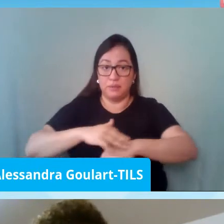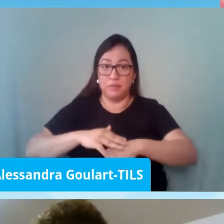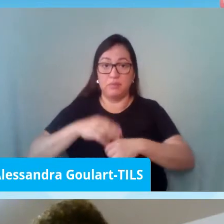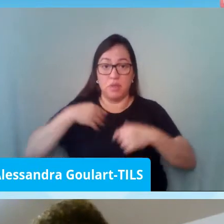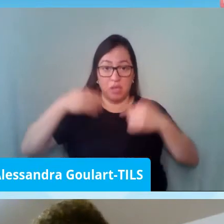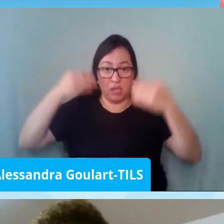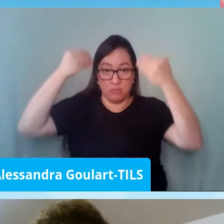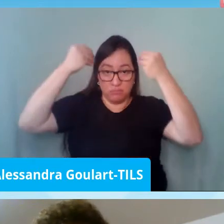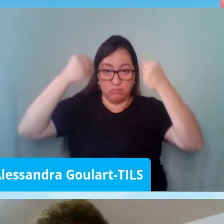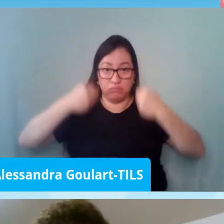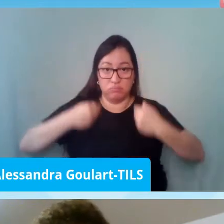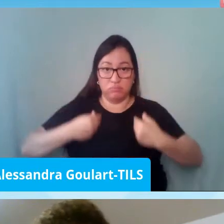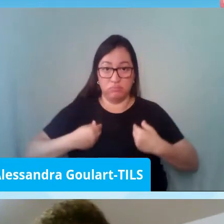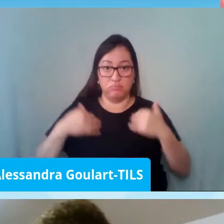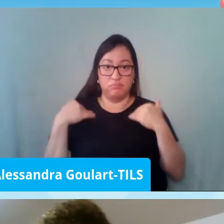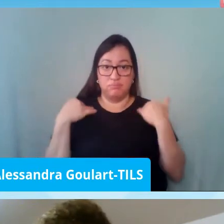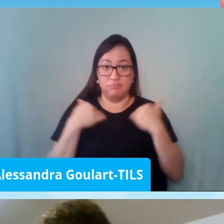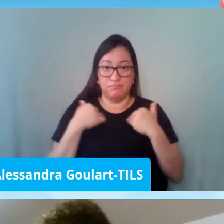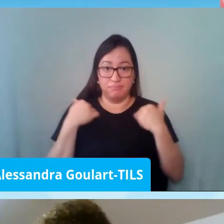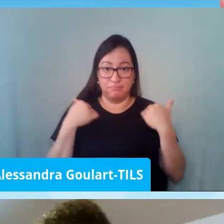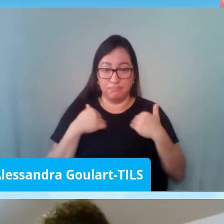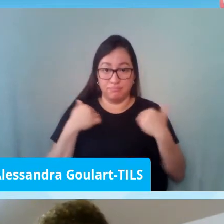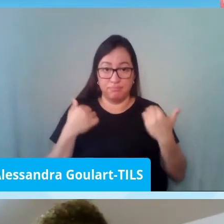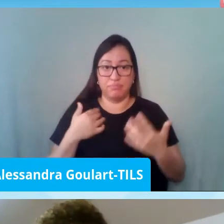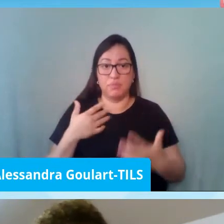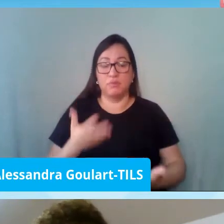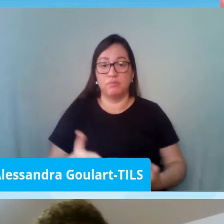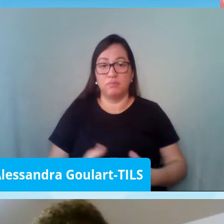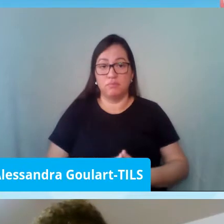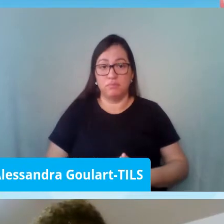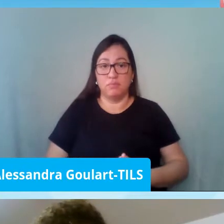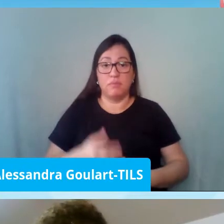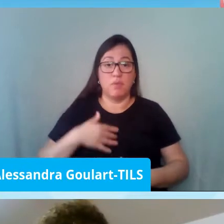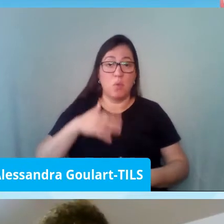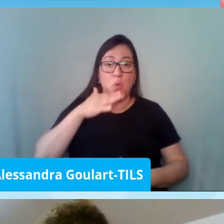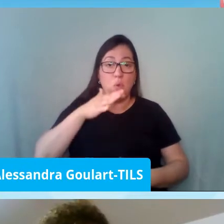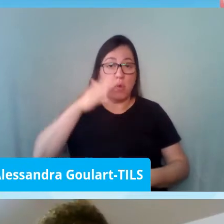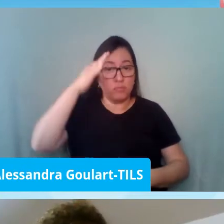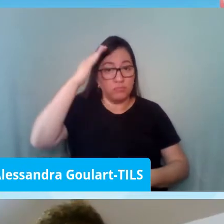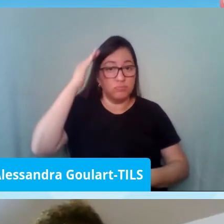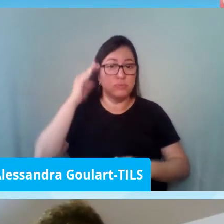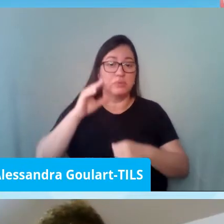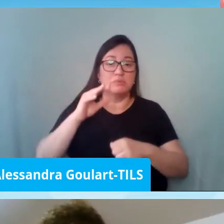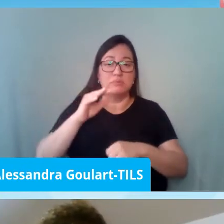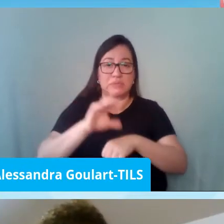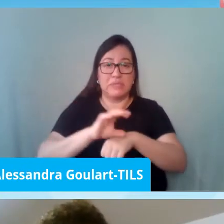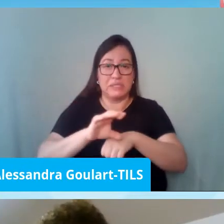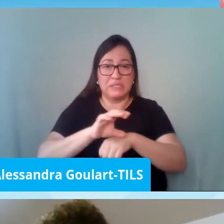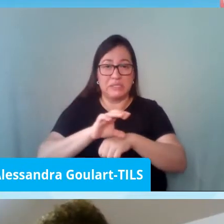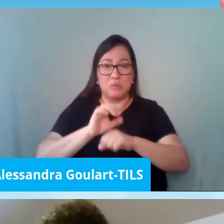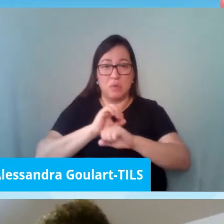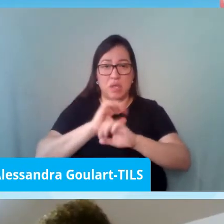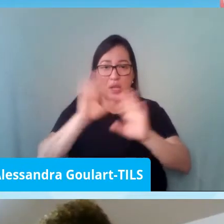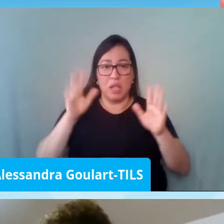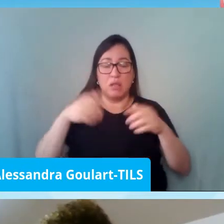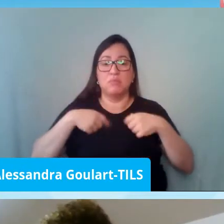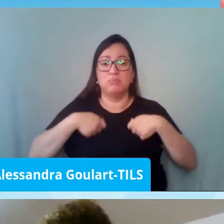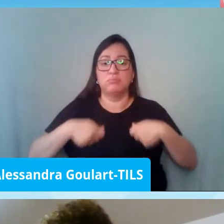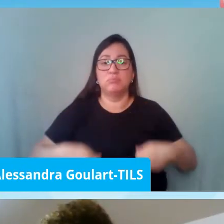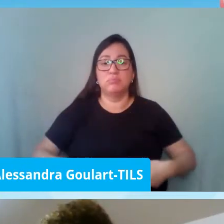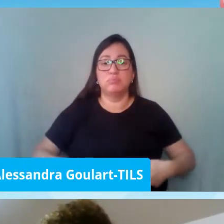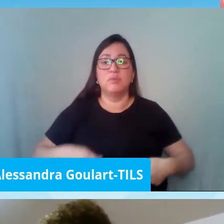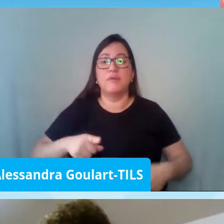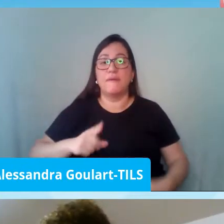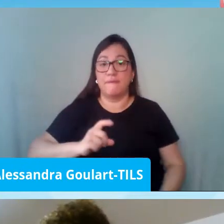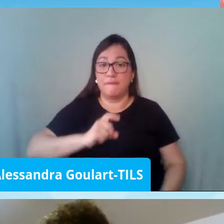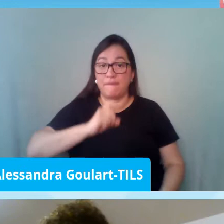um pouquinho abaixo do ombro, meu cabelo é castanho claro, eu estou com um vestido verde,